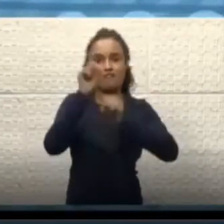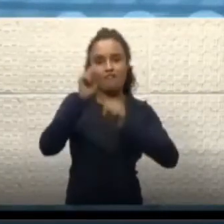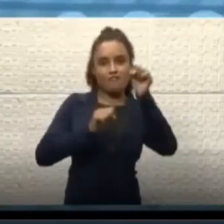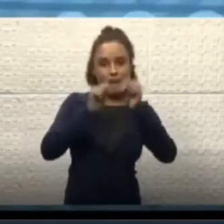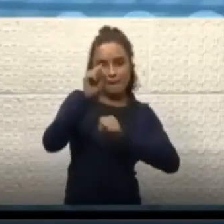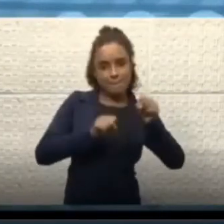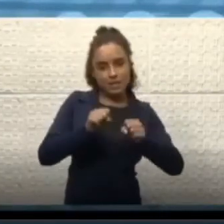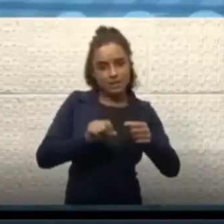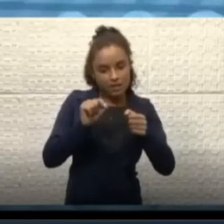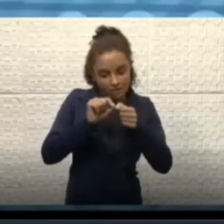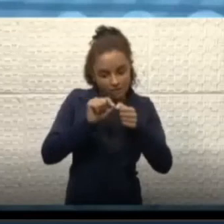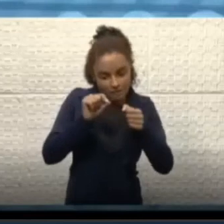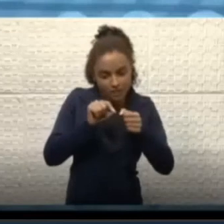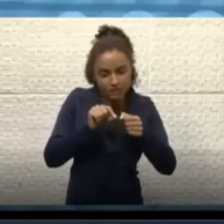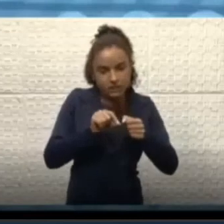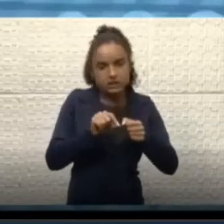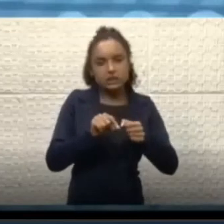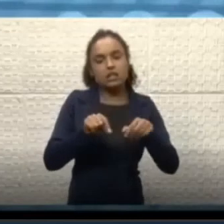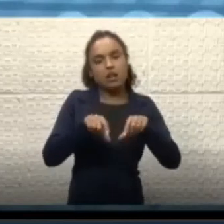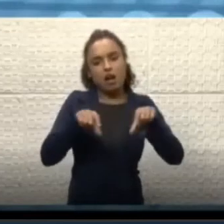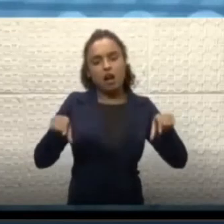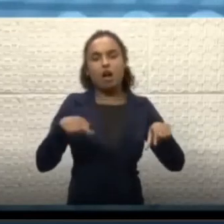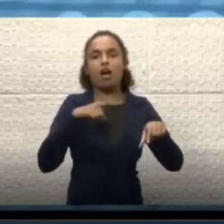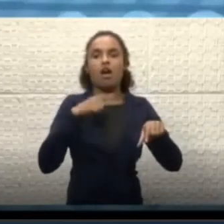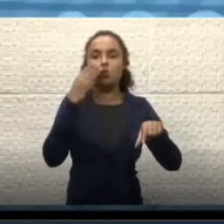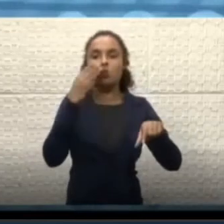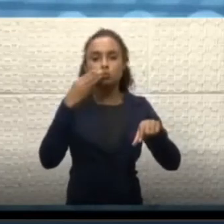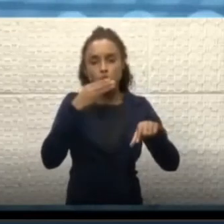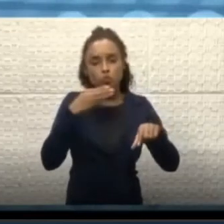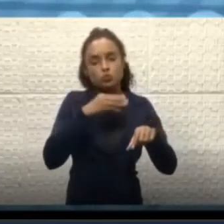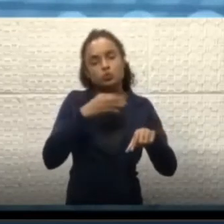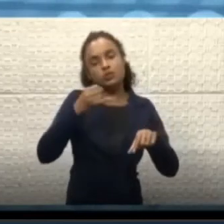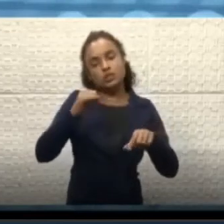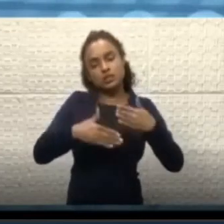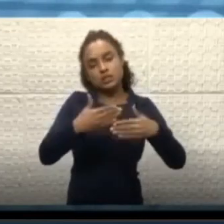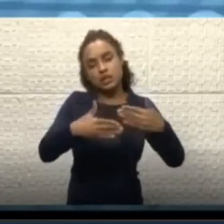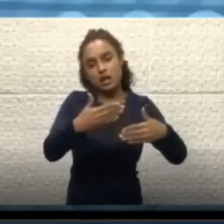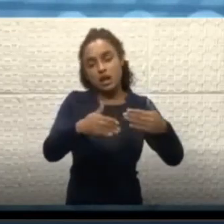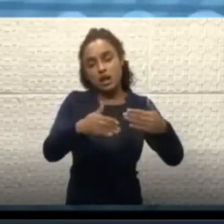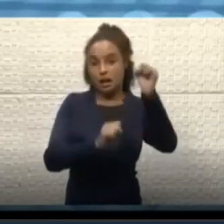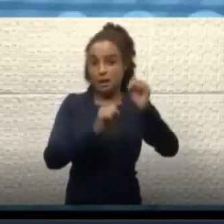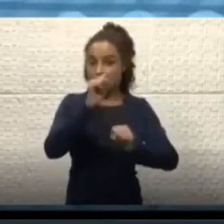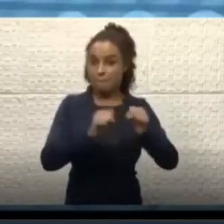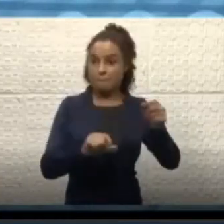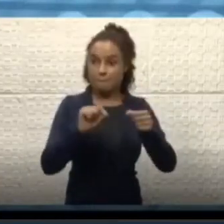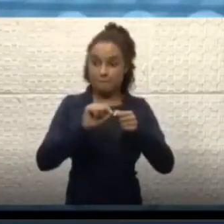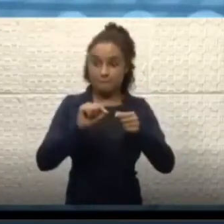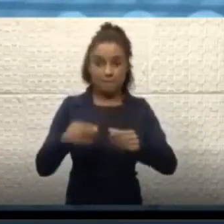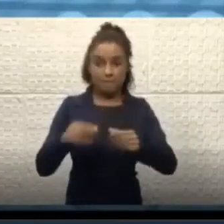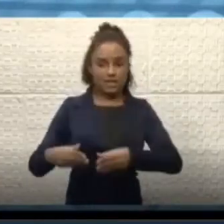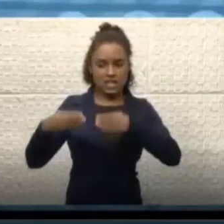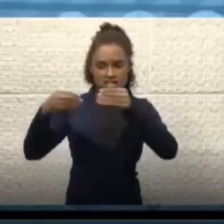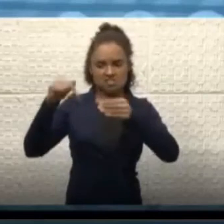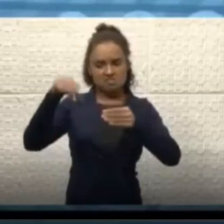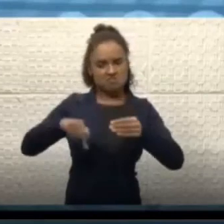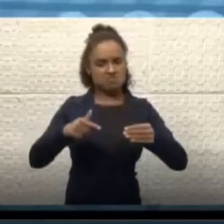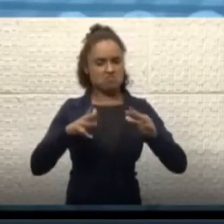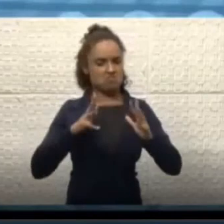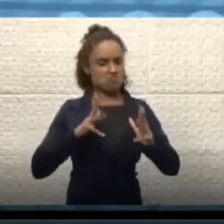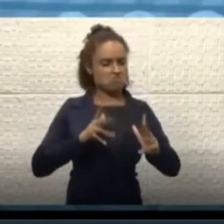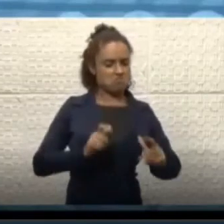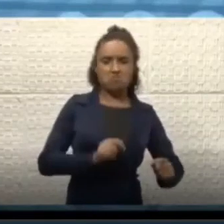estava embalado, a gente observou e tem ali a sujidade, então é um problema lá na fabricação, na fábrica que fez aquilo, não tem a